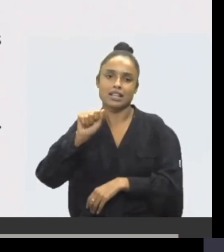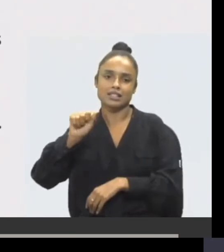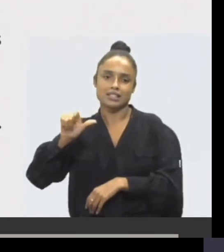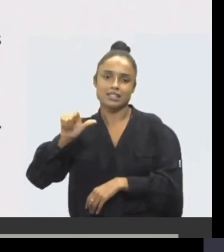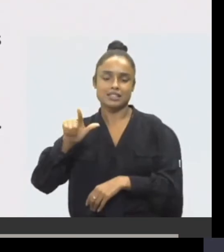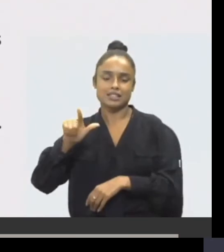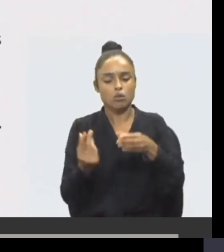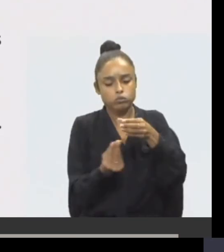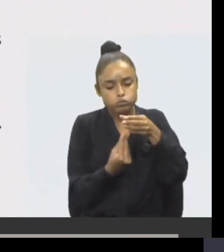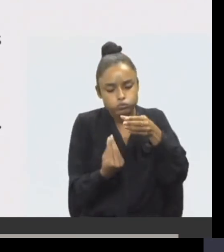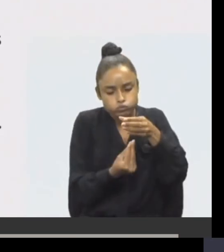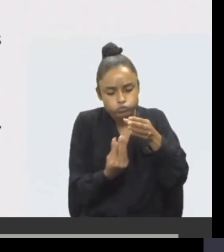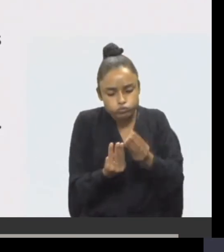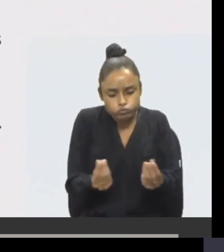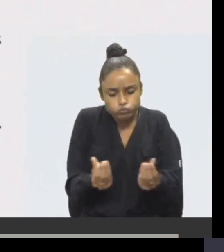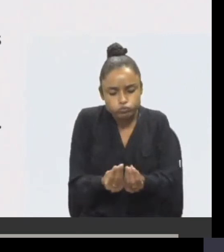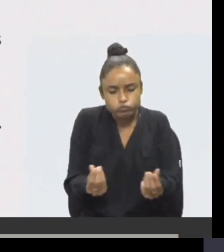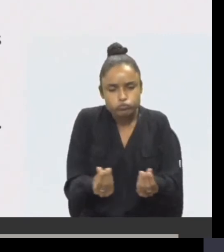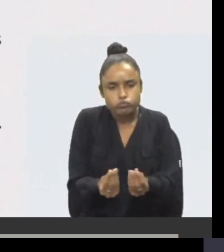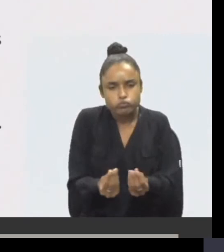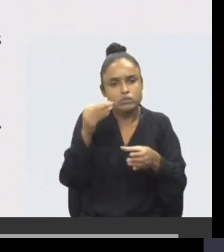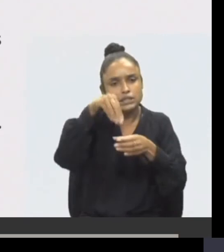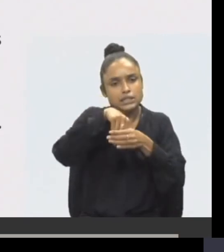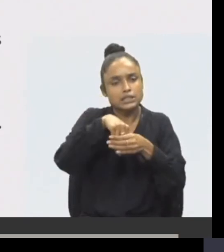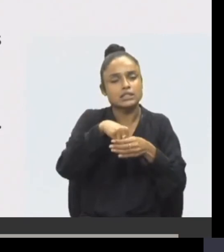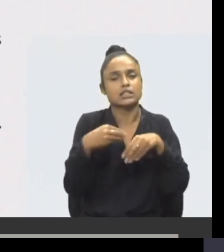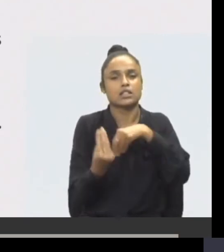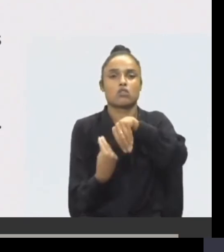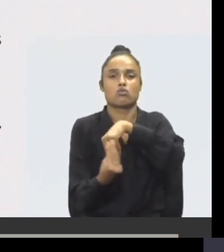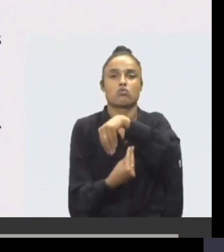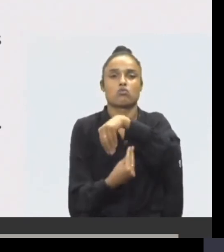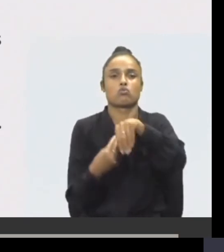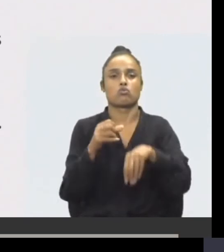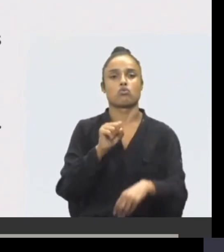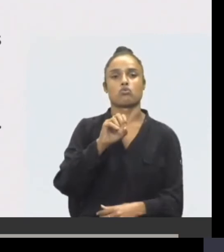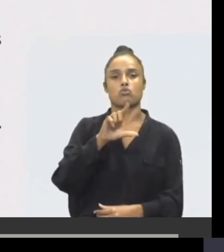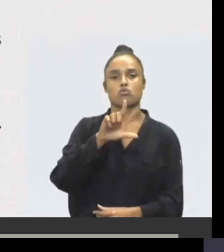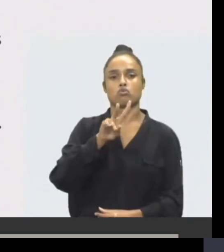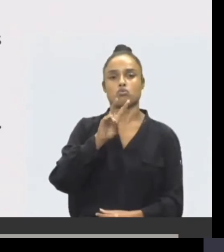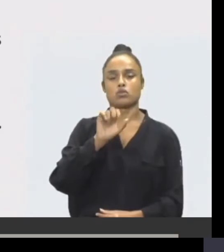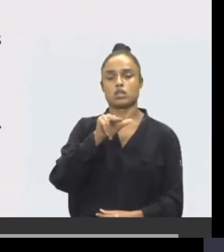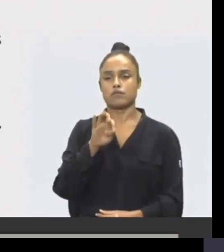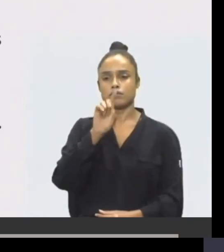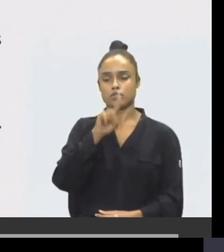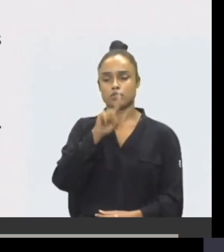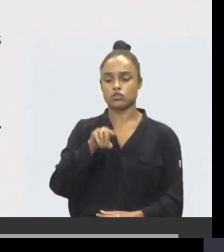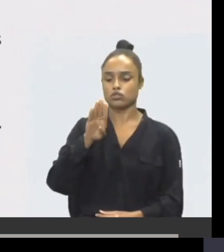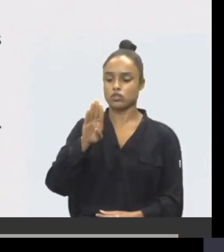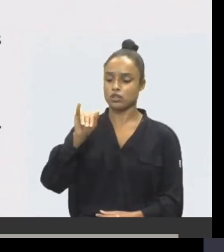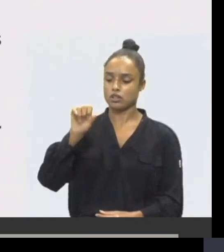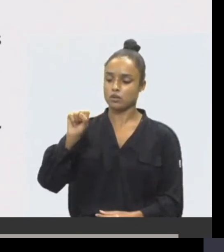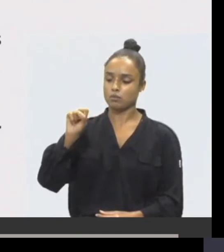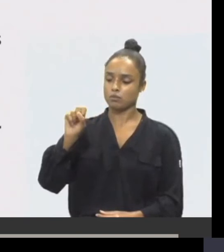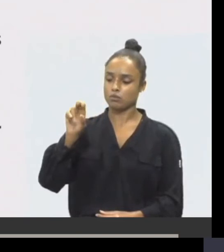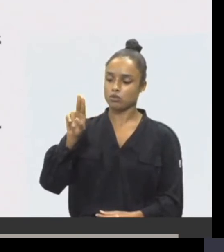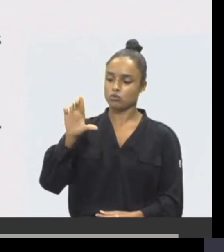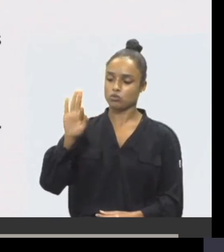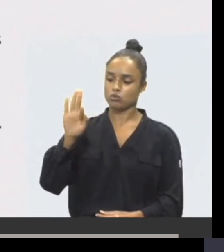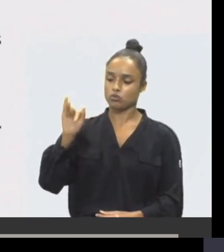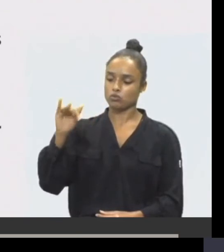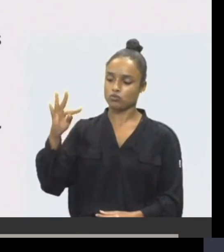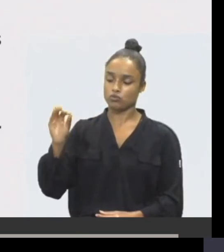solubilidade do composto naquele veículo, no meio, no solvente. Então nós temos que o bisulfito, ele apresenta uma solubilidade